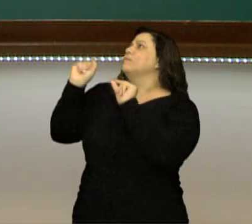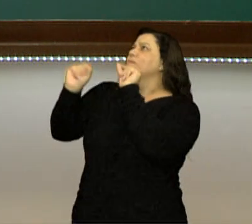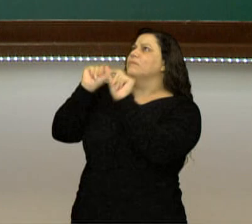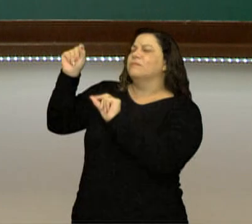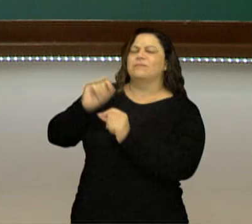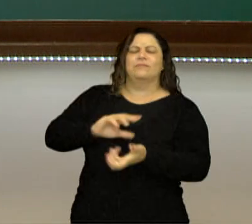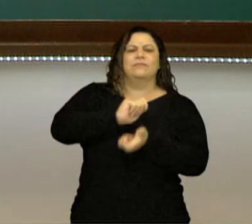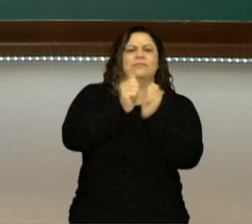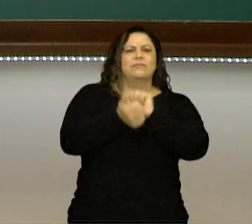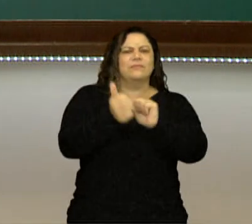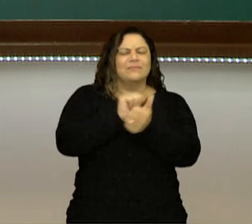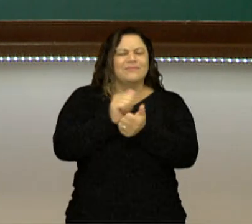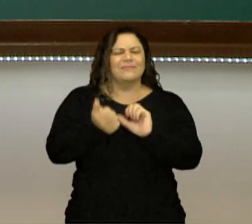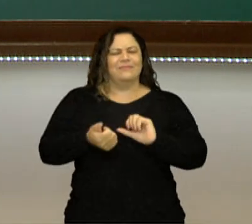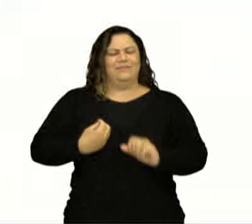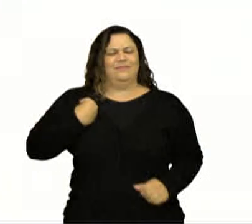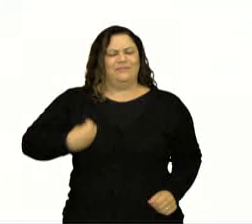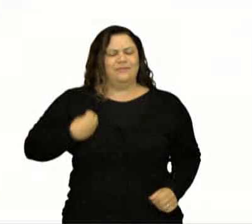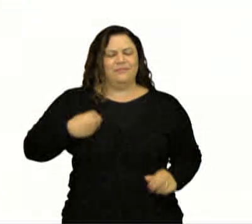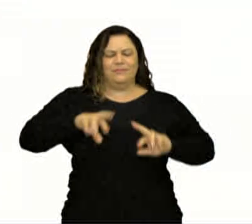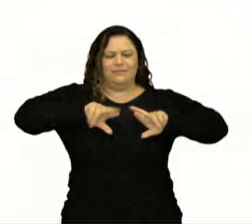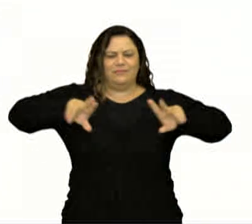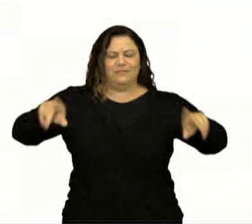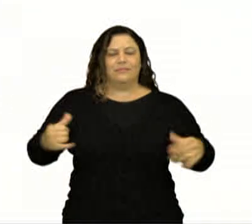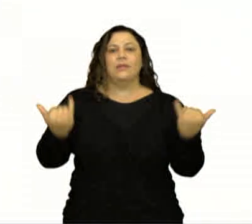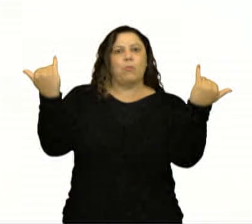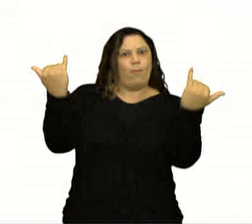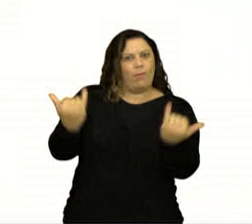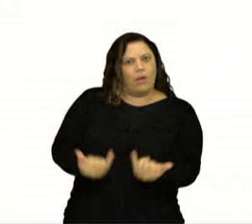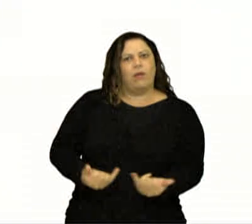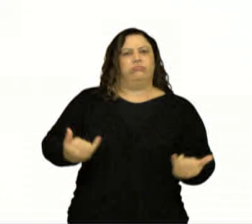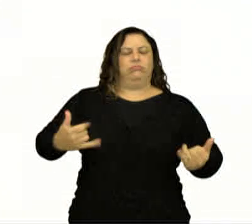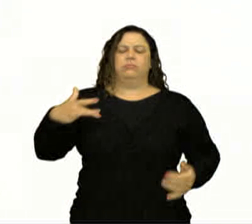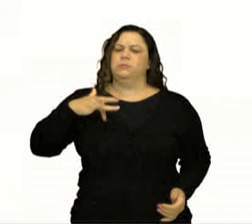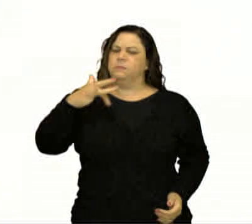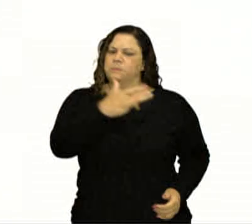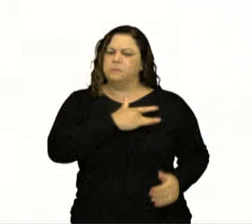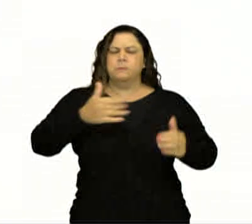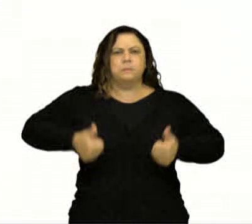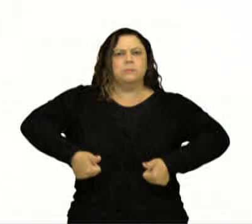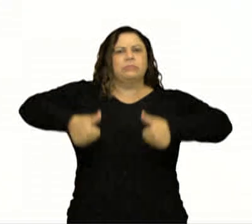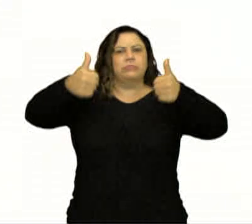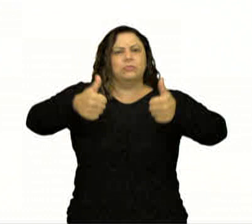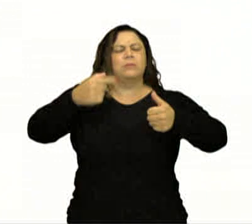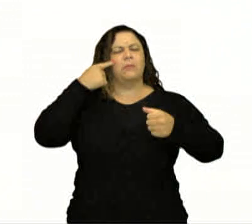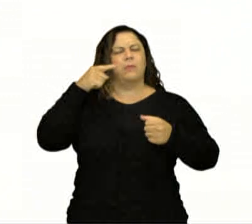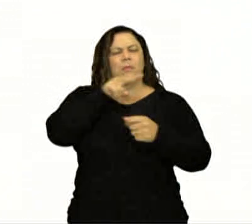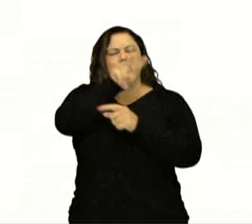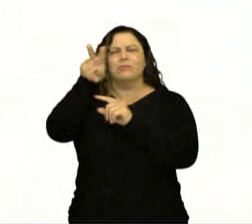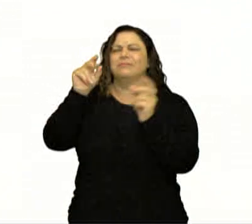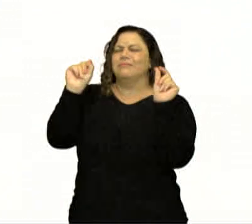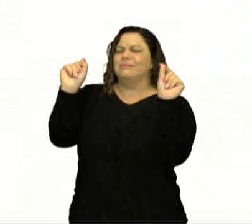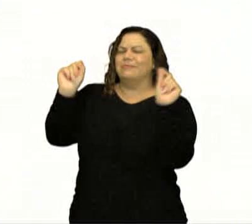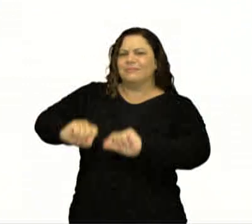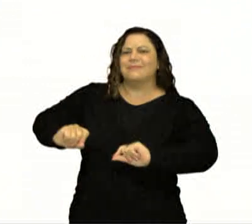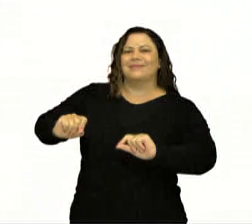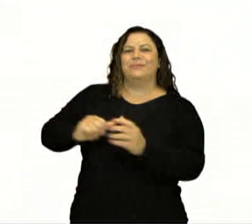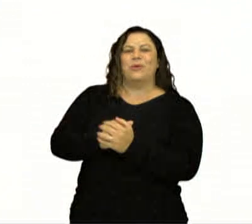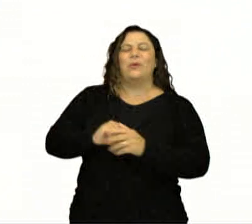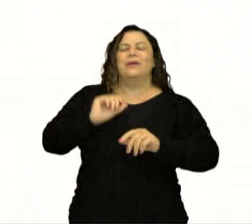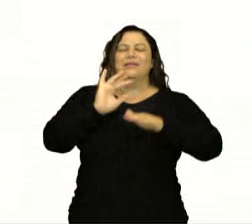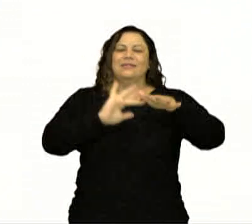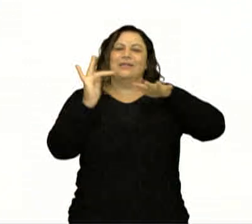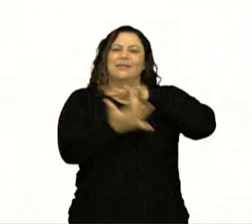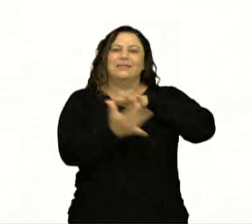de vida fitness é a meta de muita gente. Todos já ouvimos falar das musas fitness que expõem nas redes sociais as